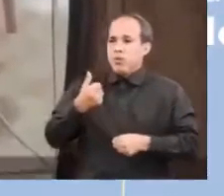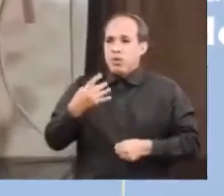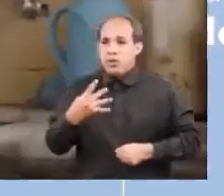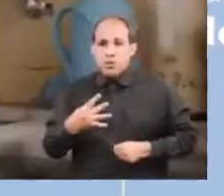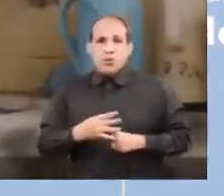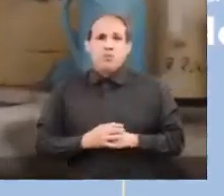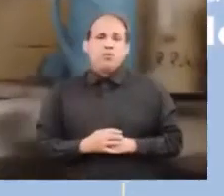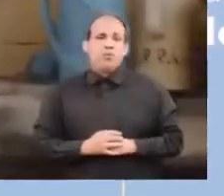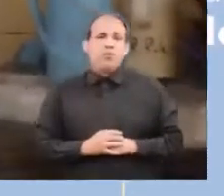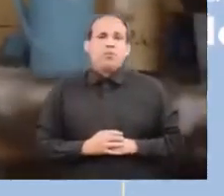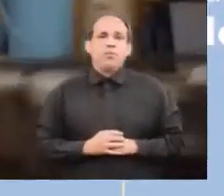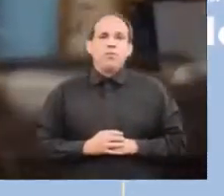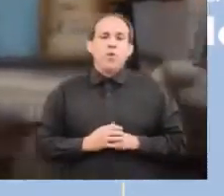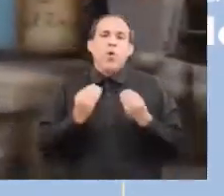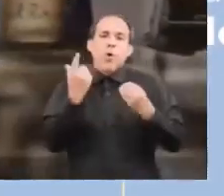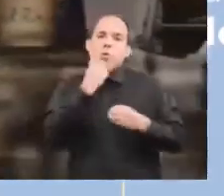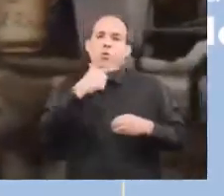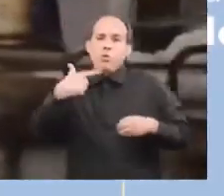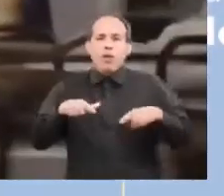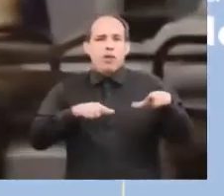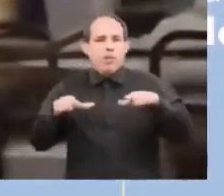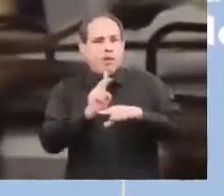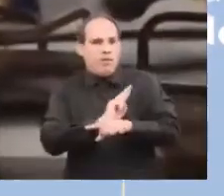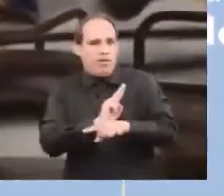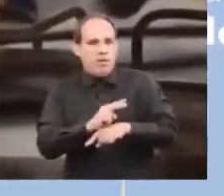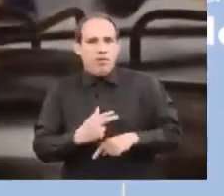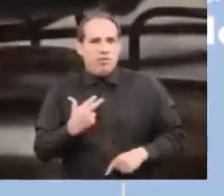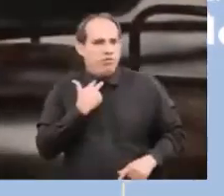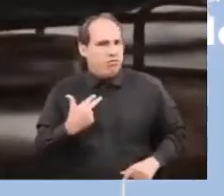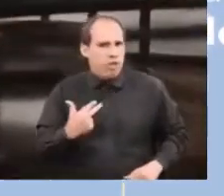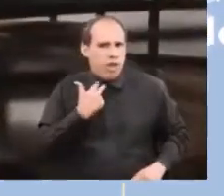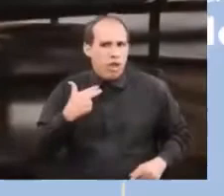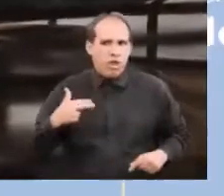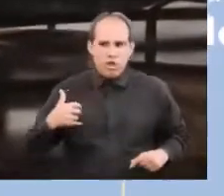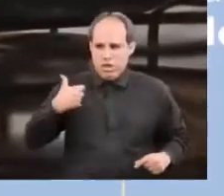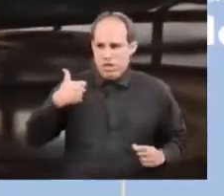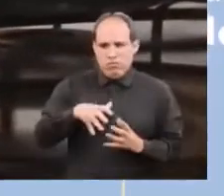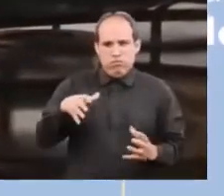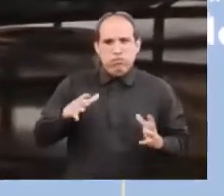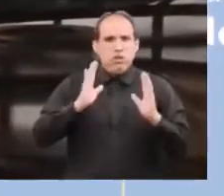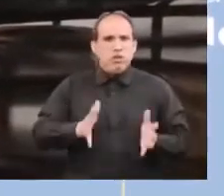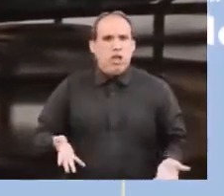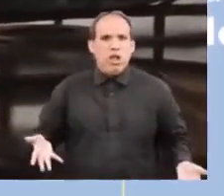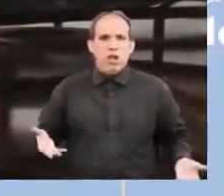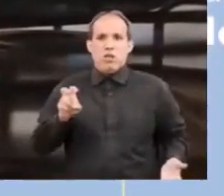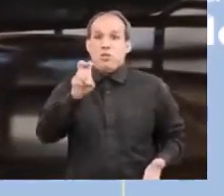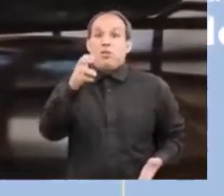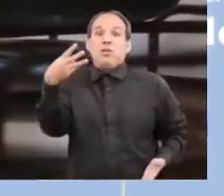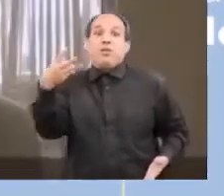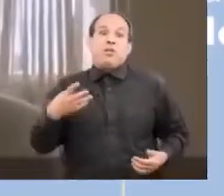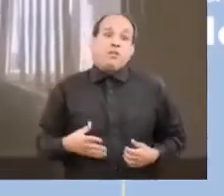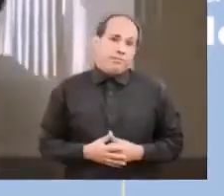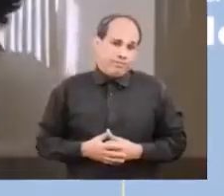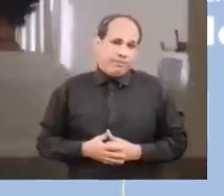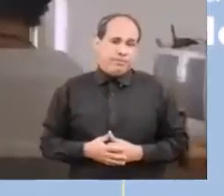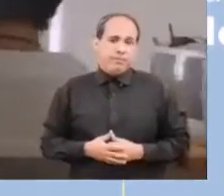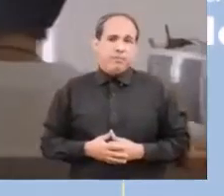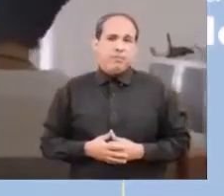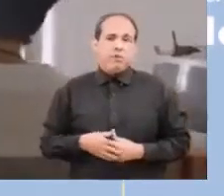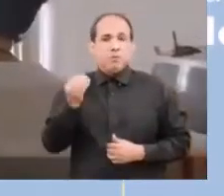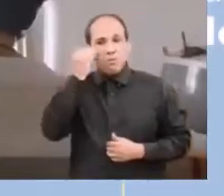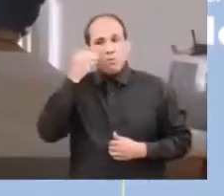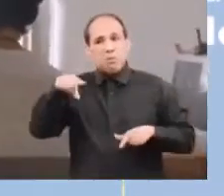2014. Como é que eu ia arrumar emprego de vigilante de novo? Não tinha jeito, eu tinha 53 anos na época. Fui trabalhar